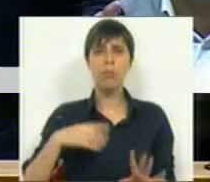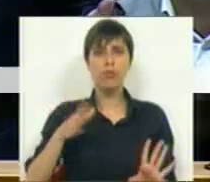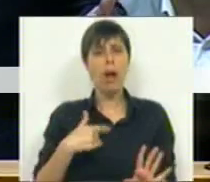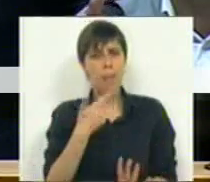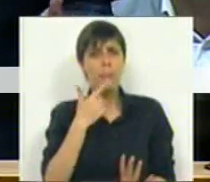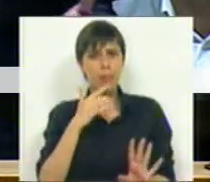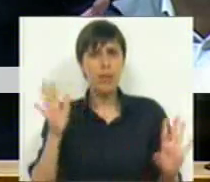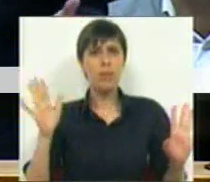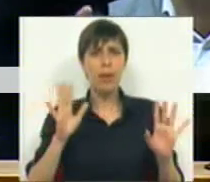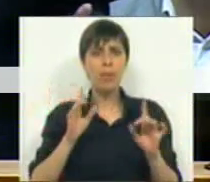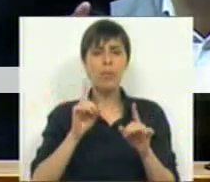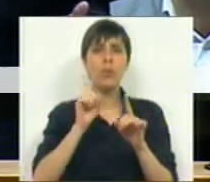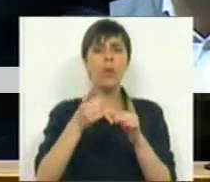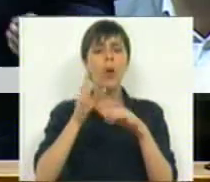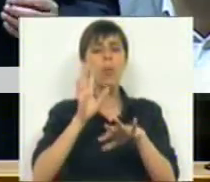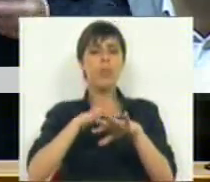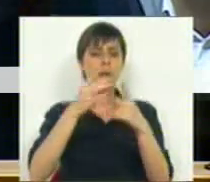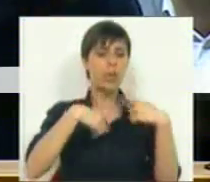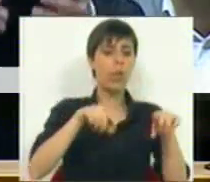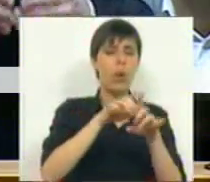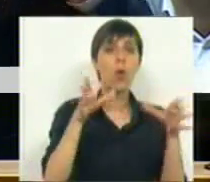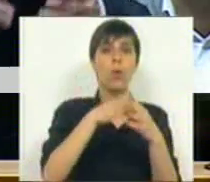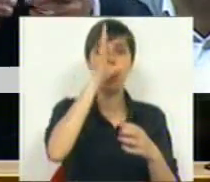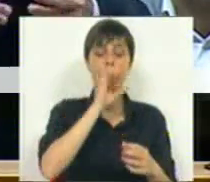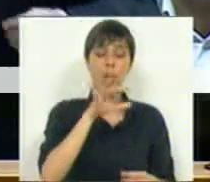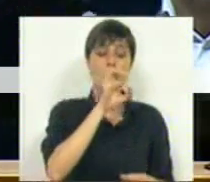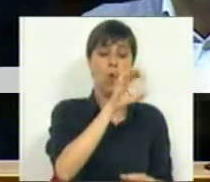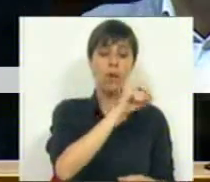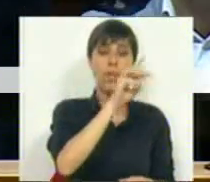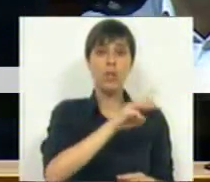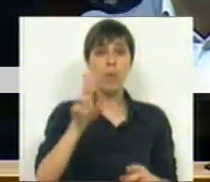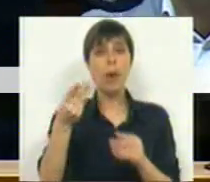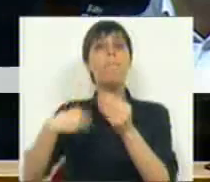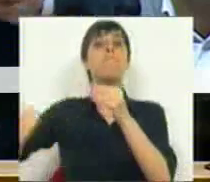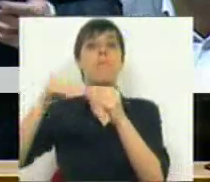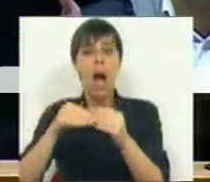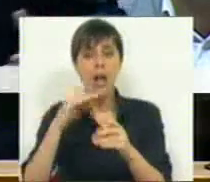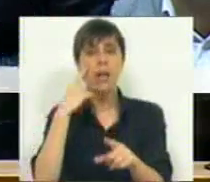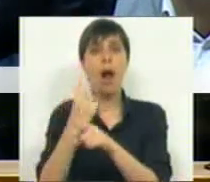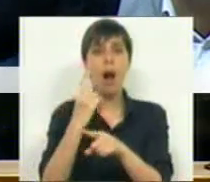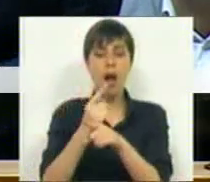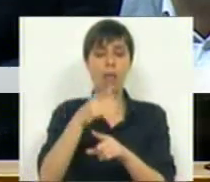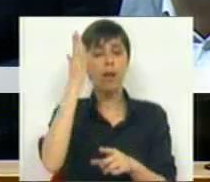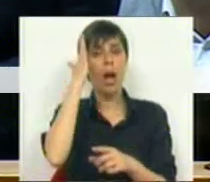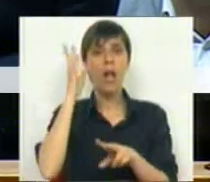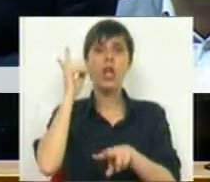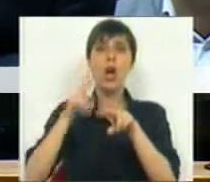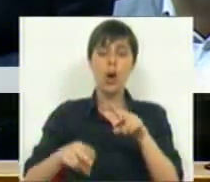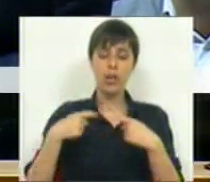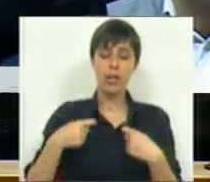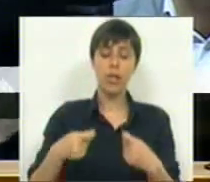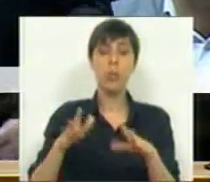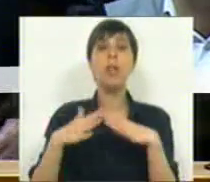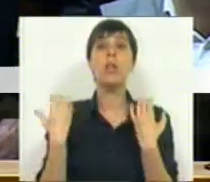tínhamos percebido do briefing do Conselho de Ministros. São 800 milhões de euros mais aquilo que entender cortar na